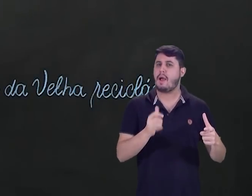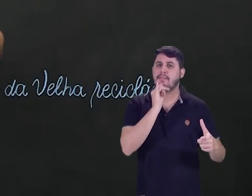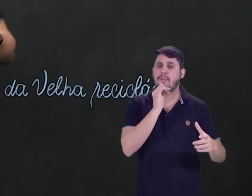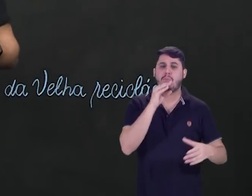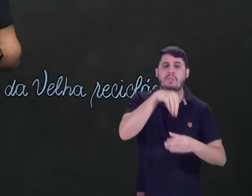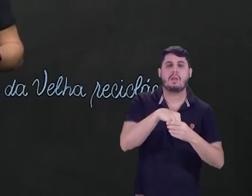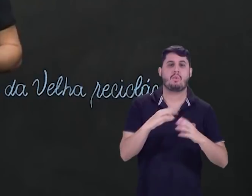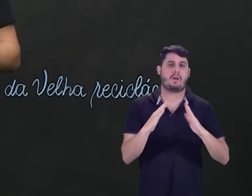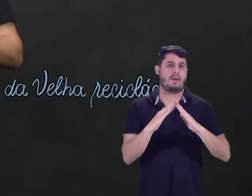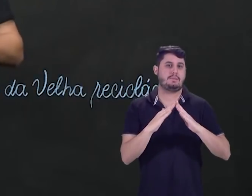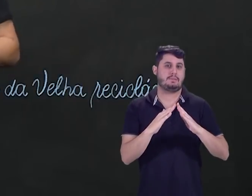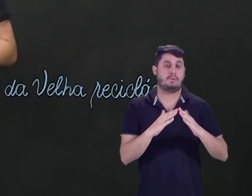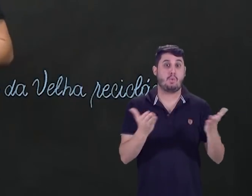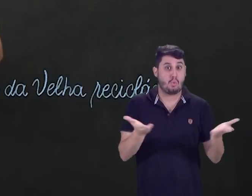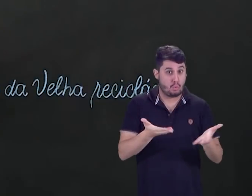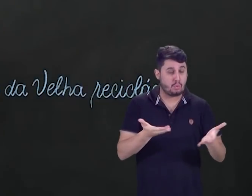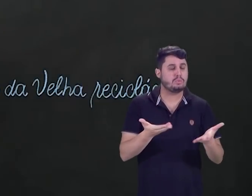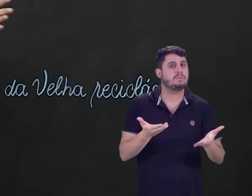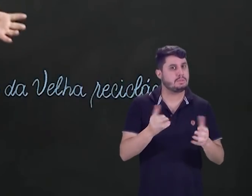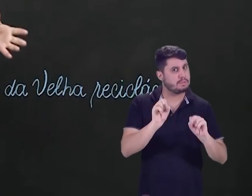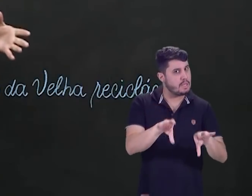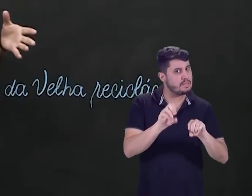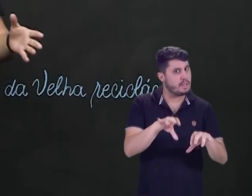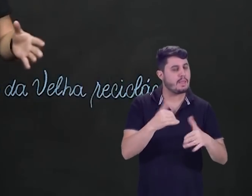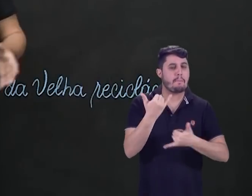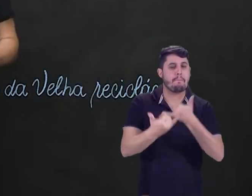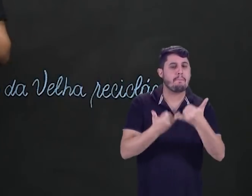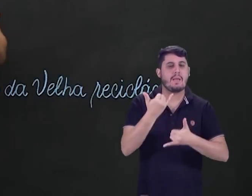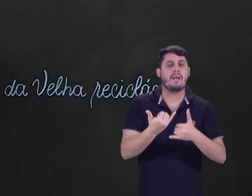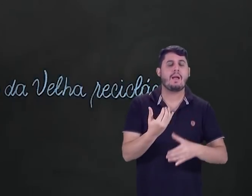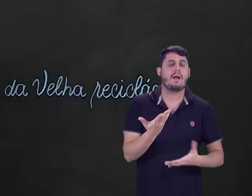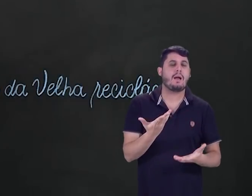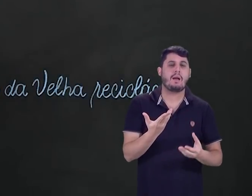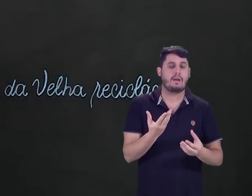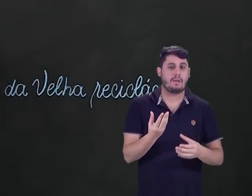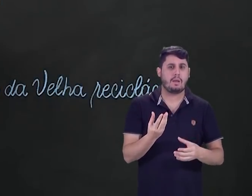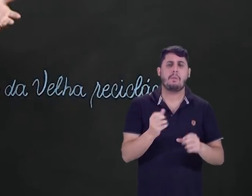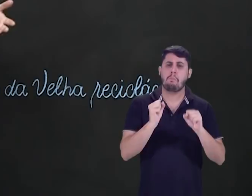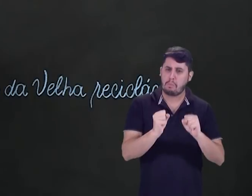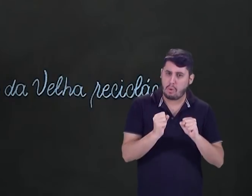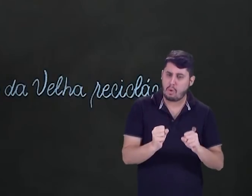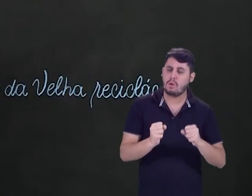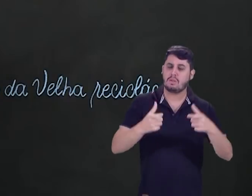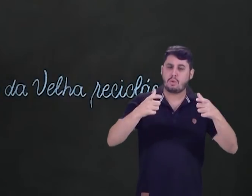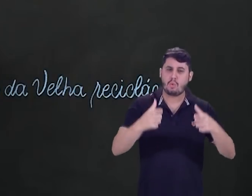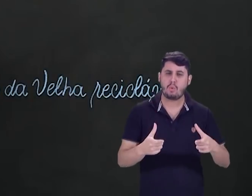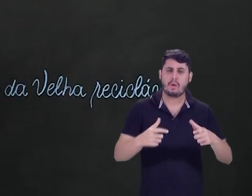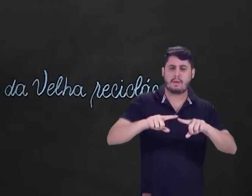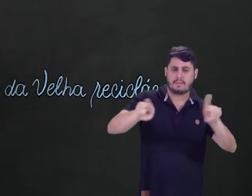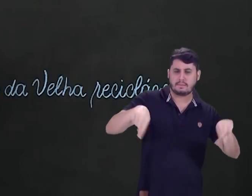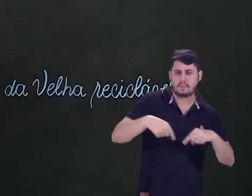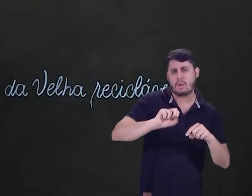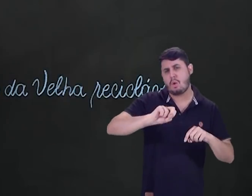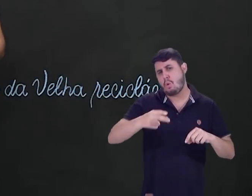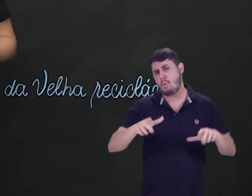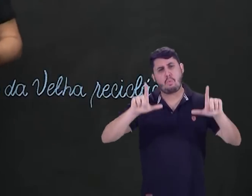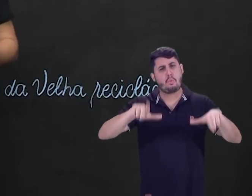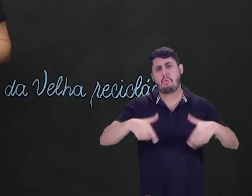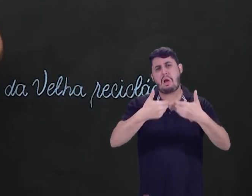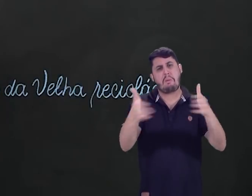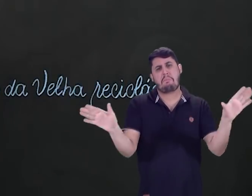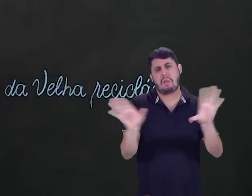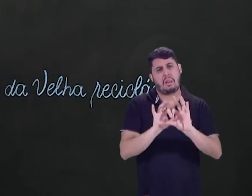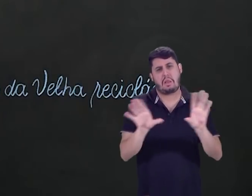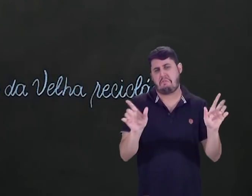vamos trabalhar com jogos que podem ser feitos dentro de uma sala ou até mesmo em espaços abertos, mas aí fica com ao